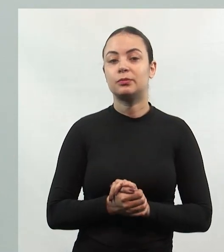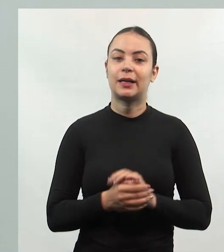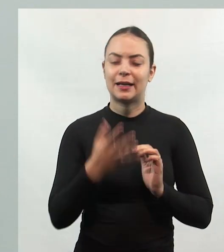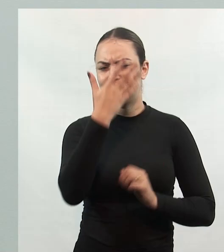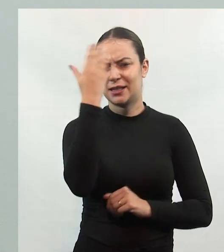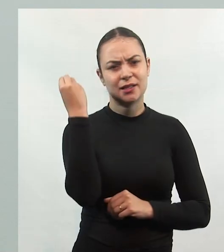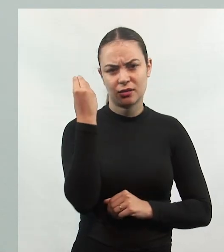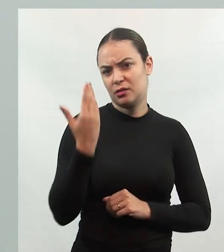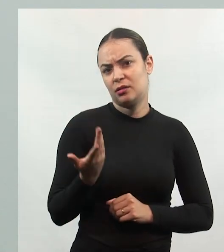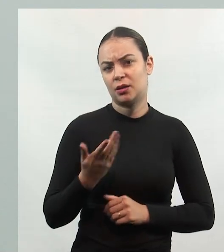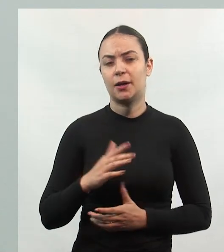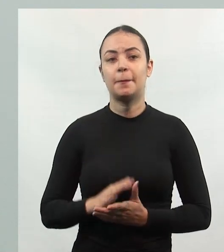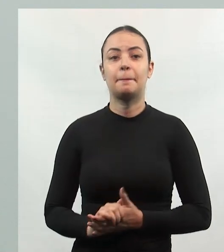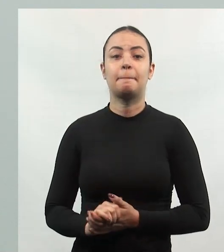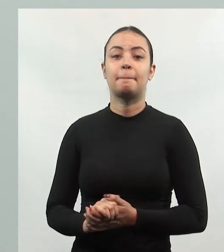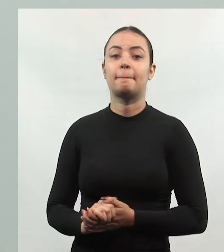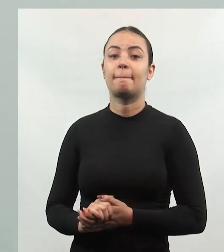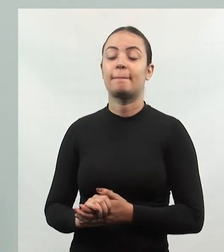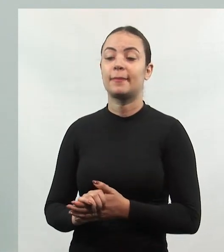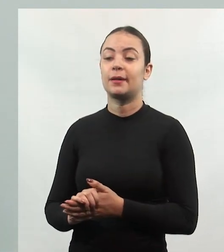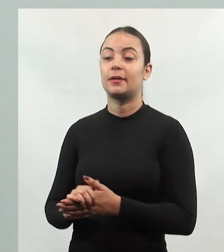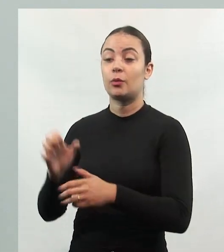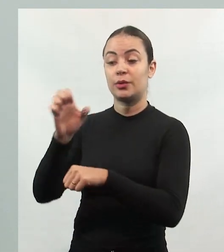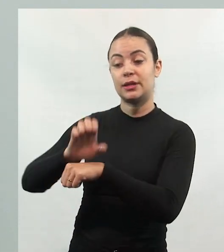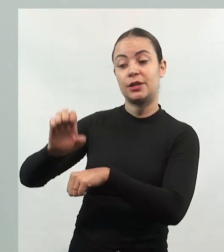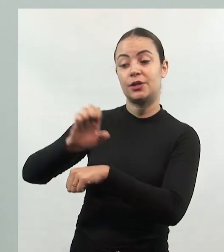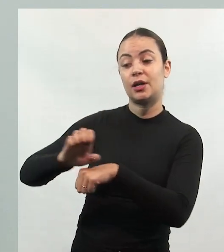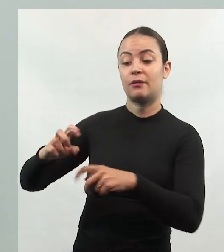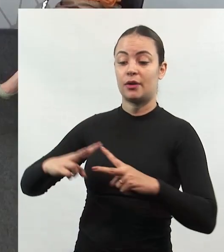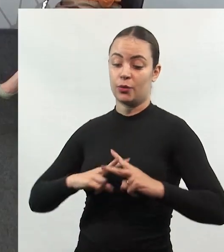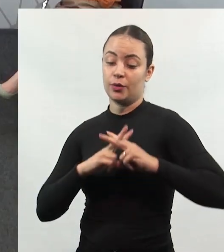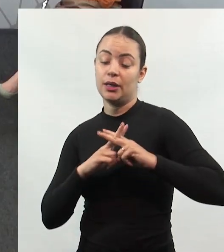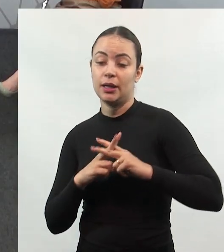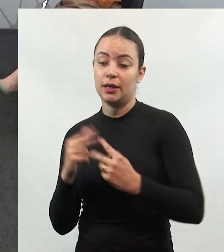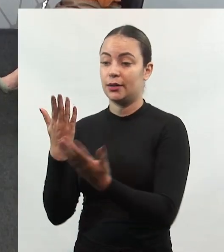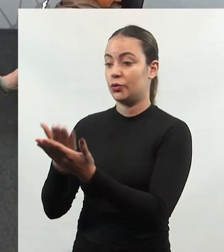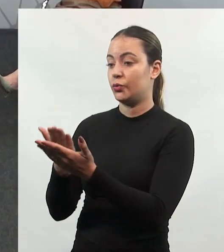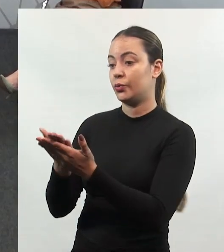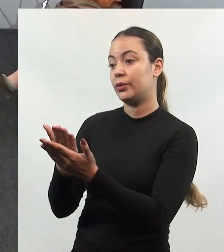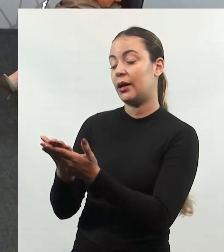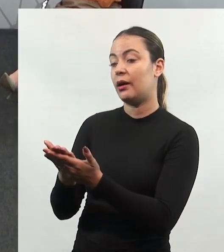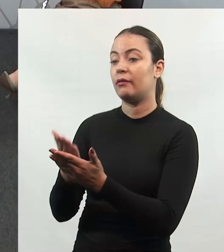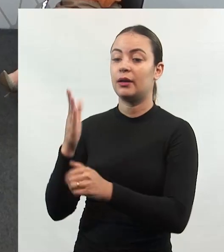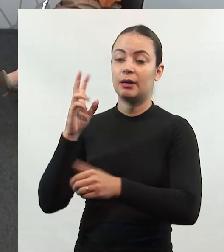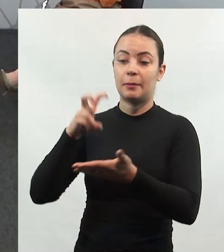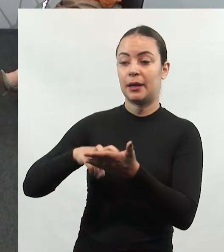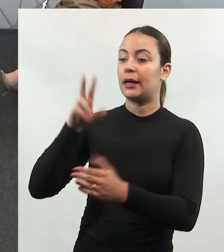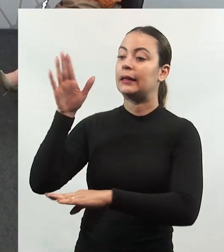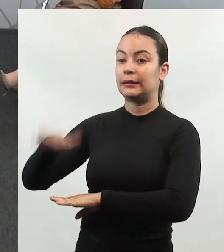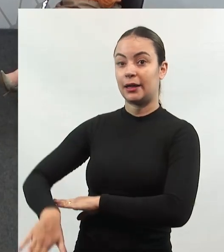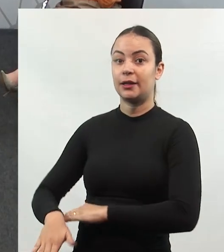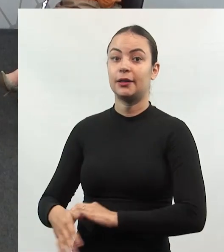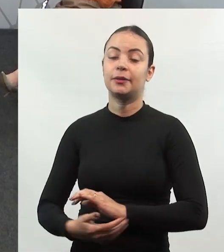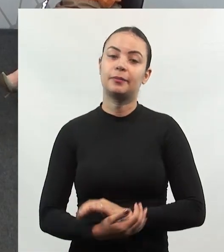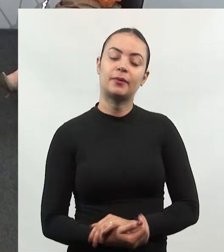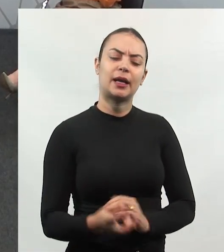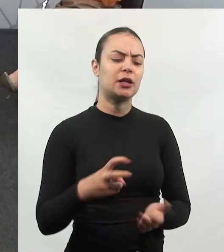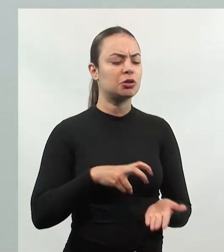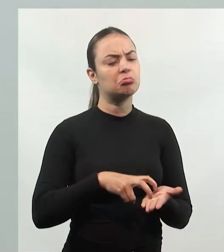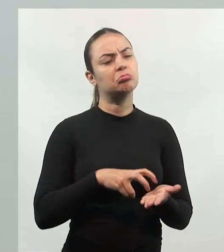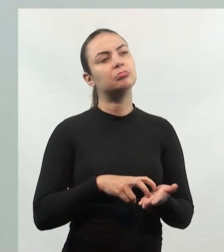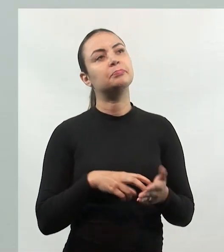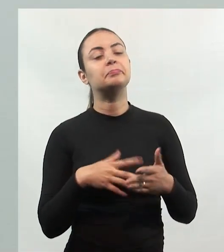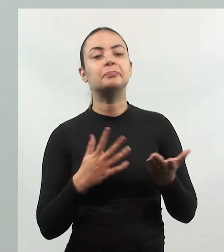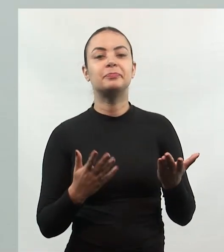Jacira. E aí eu já tinha até esquecido do concurso, porque isso já era o ano de 2004, eu fiz em 2001. Então